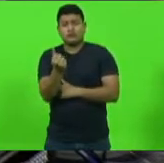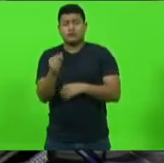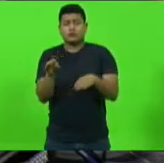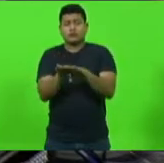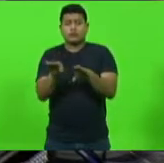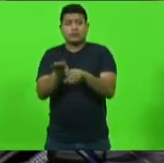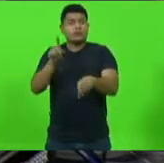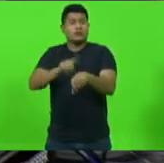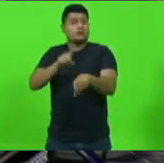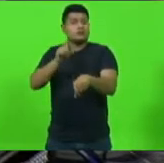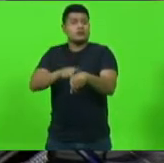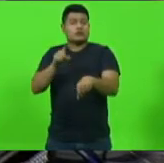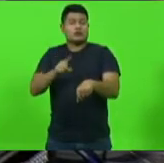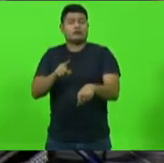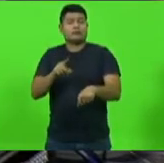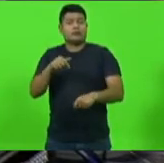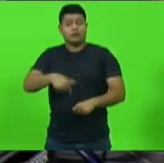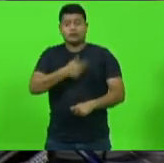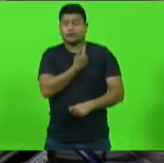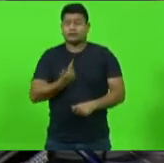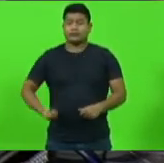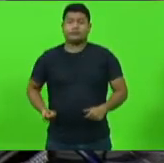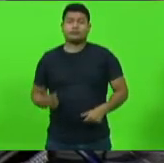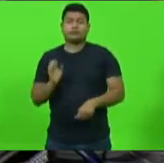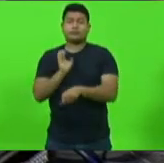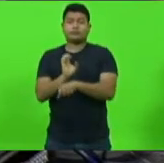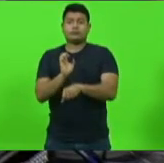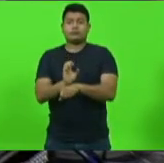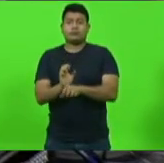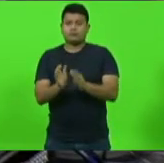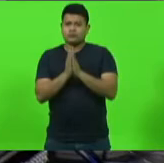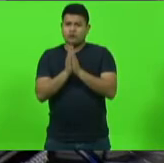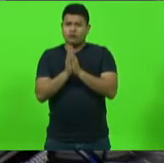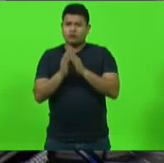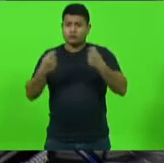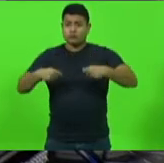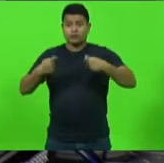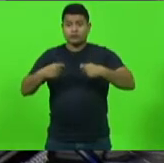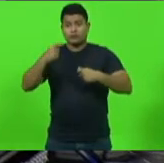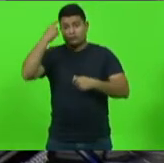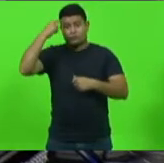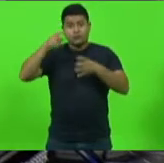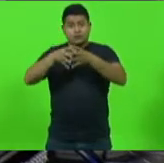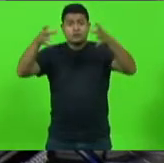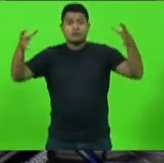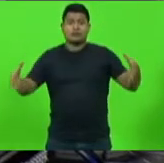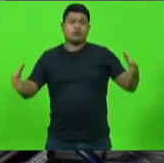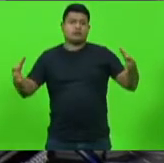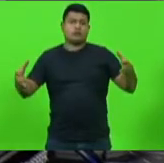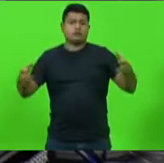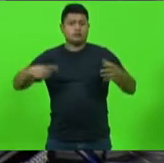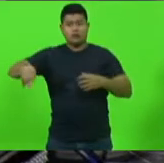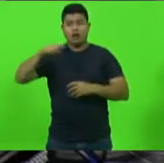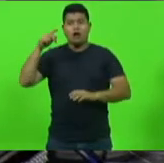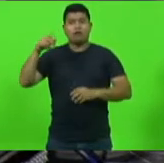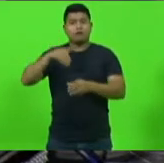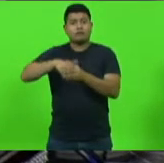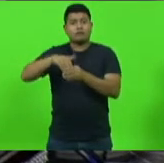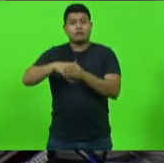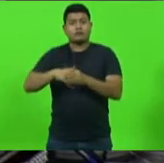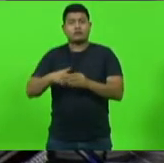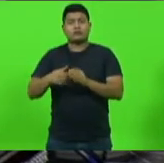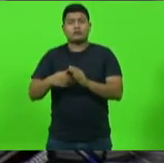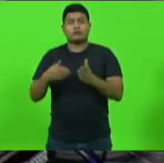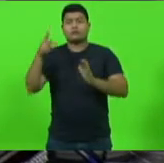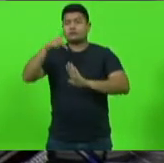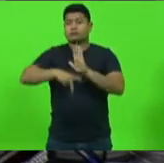Santa Catarina. Portanto, gente, vamos pensar macro. Nós estamos votando um plano maior para a